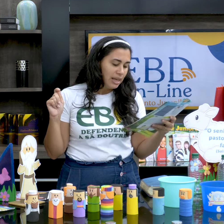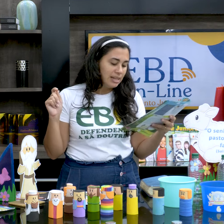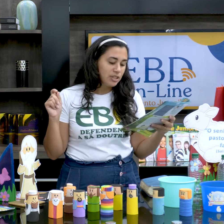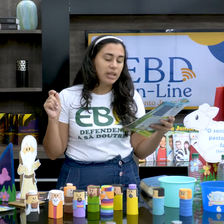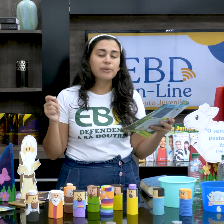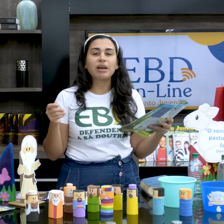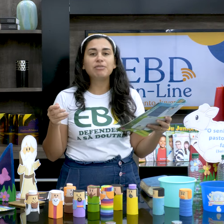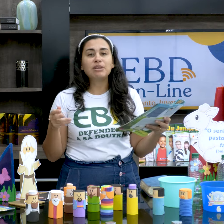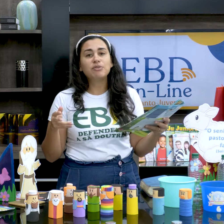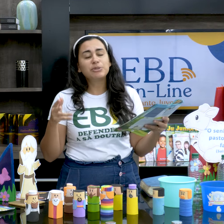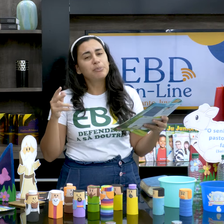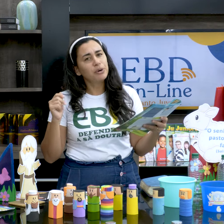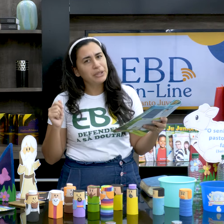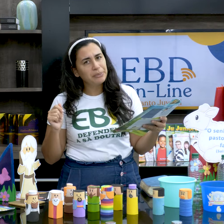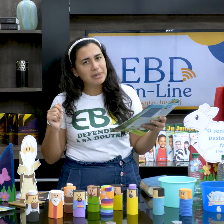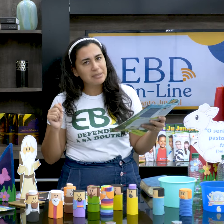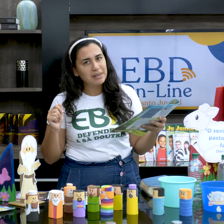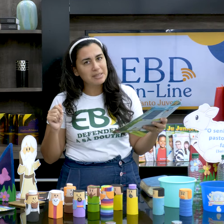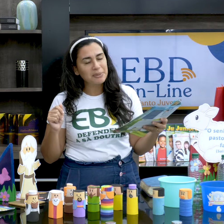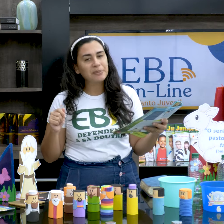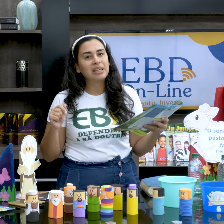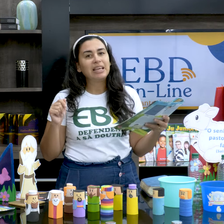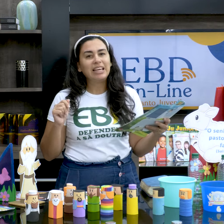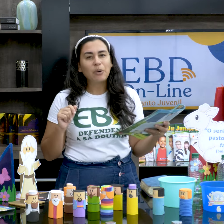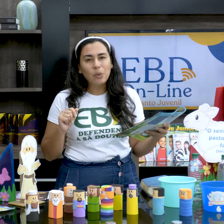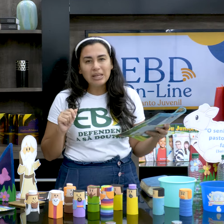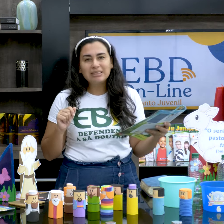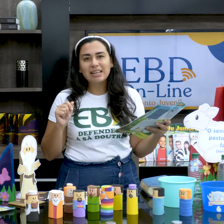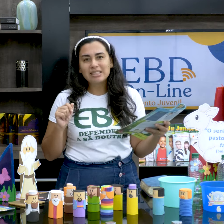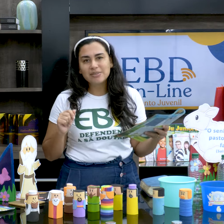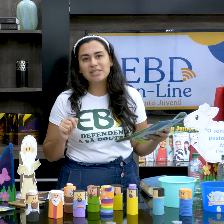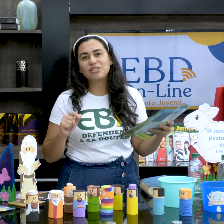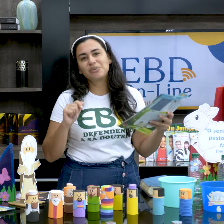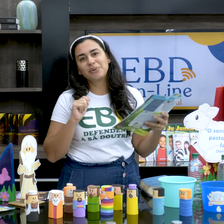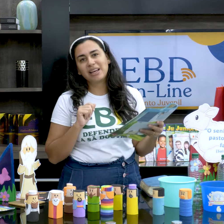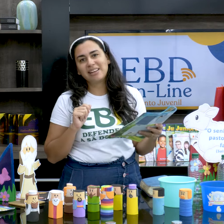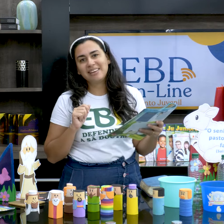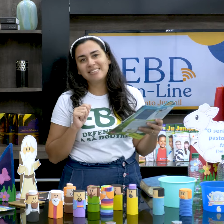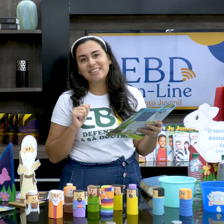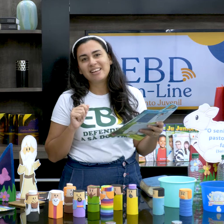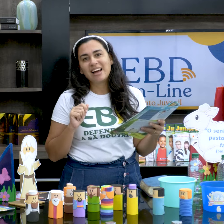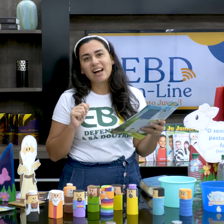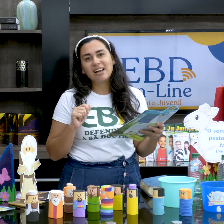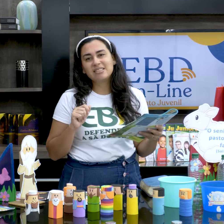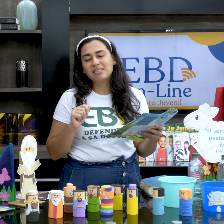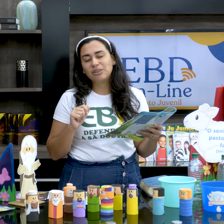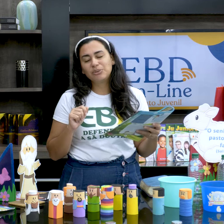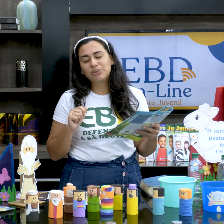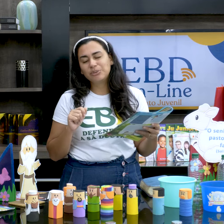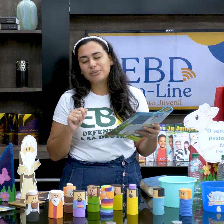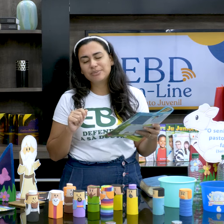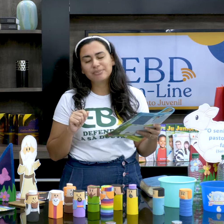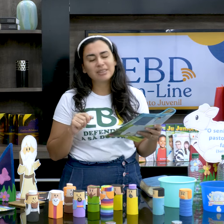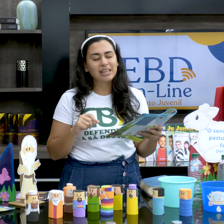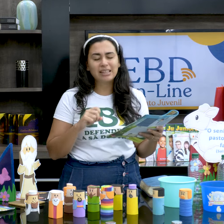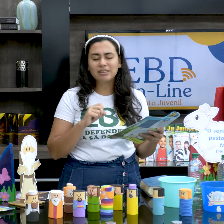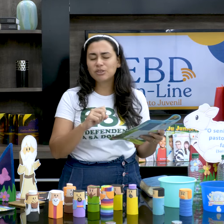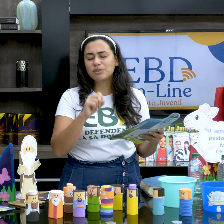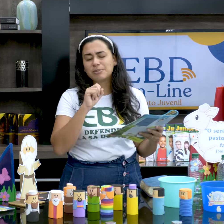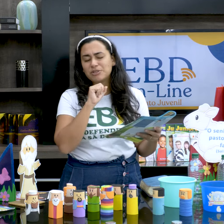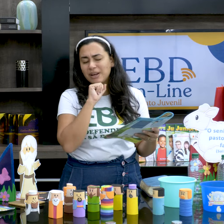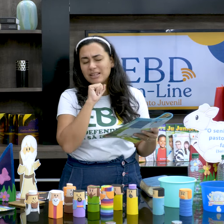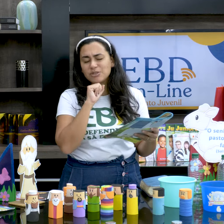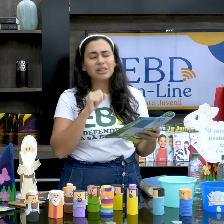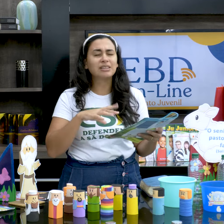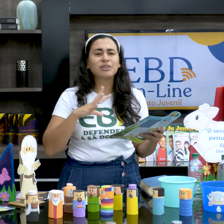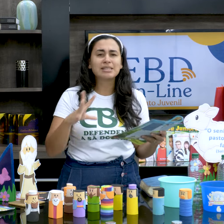Egito. Eles queriam que a vida fosse um pouquinho mais fácil. E quantas vezes a gente não quer, né? Ai, Senhor, queria tanto que